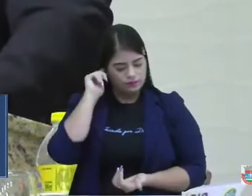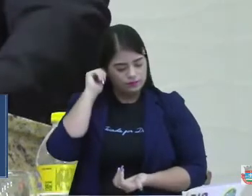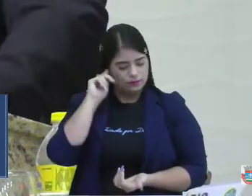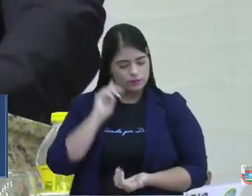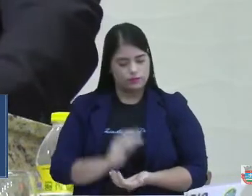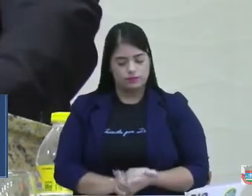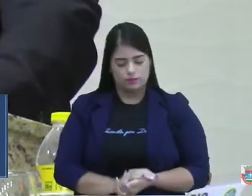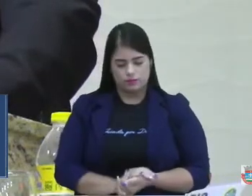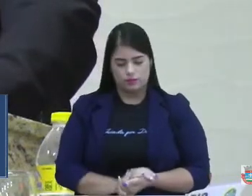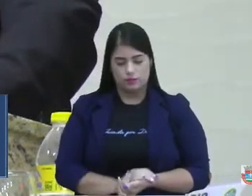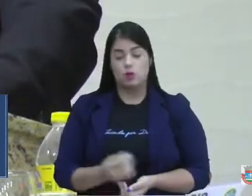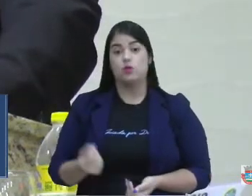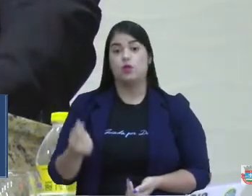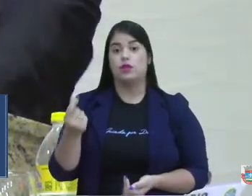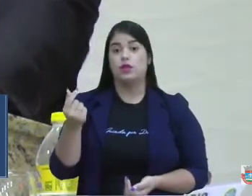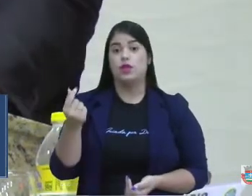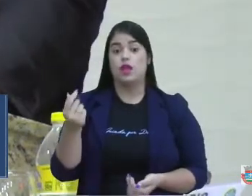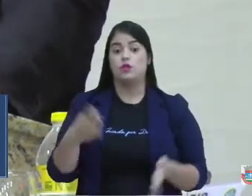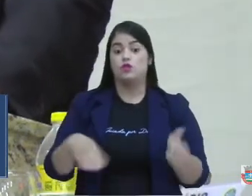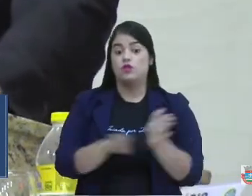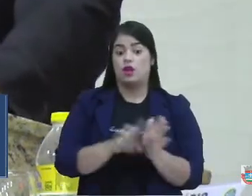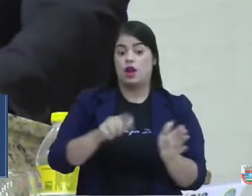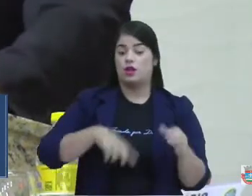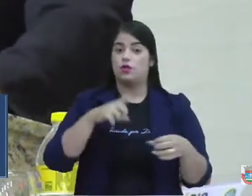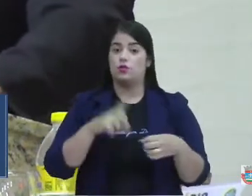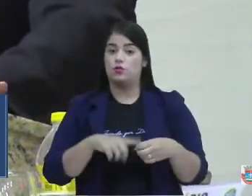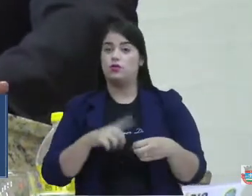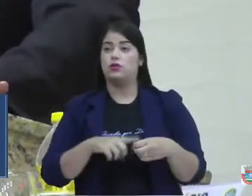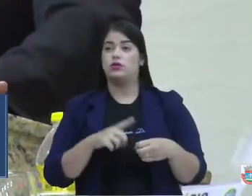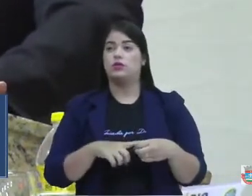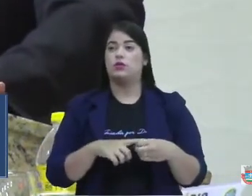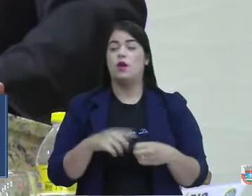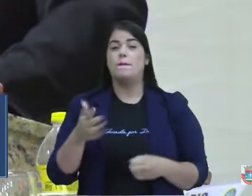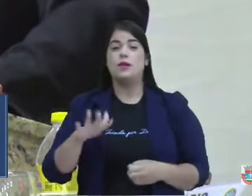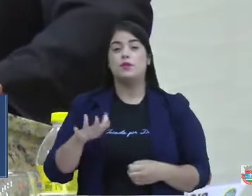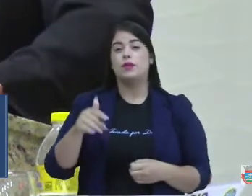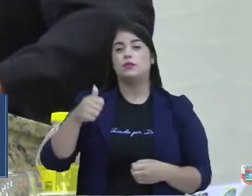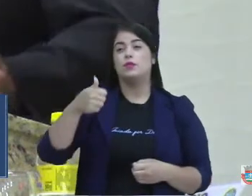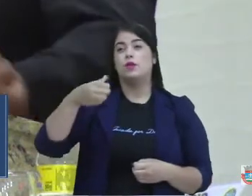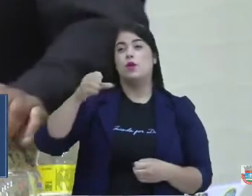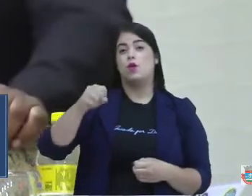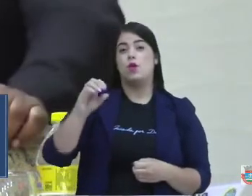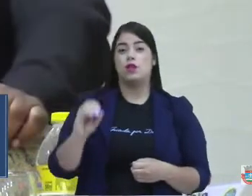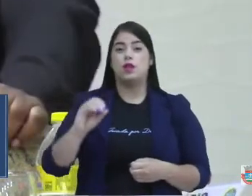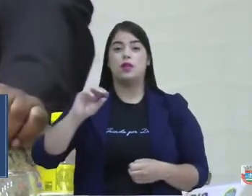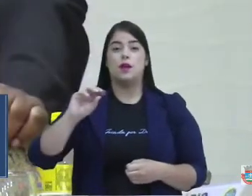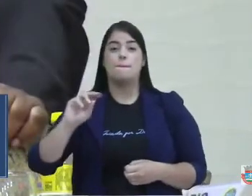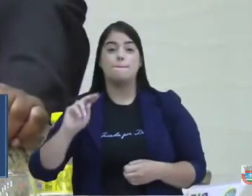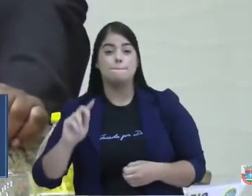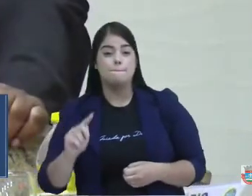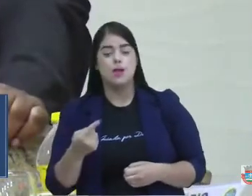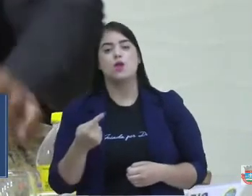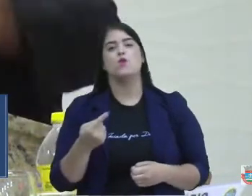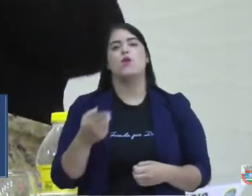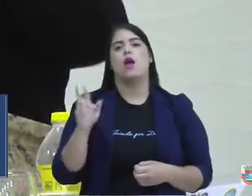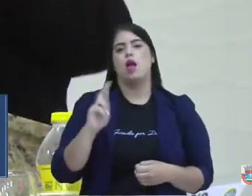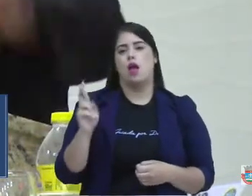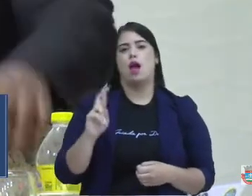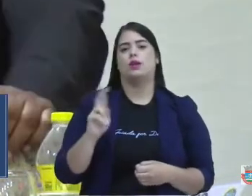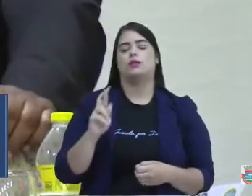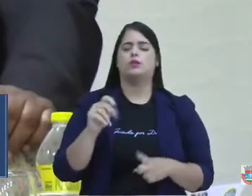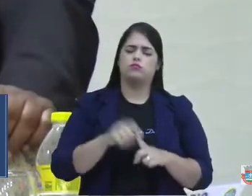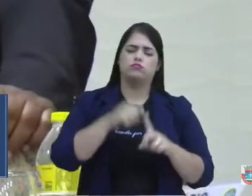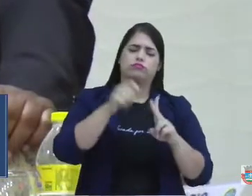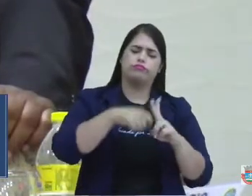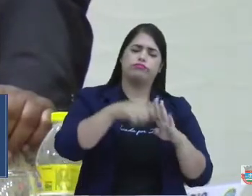Com esse dinheiro, vem para o município. Acho que São Bento aqui deve receber em torno aí de uns R$ 80 mil mensal de taxa